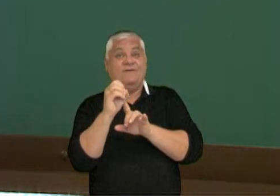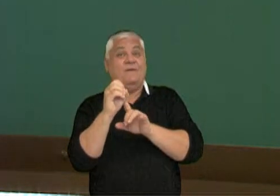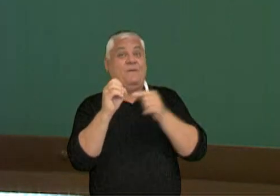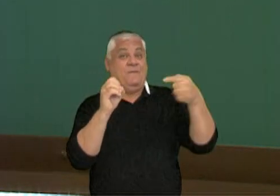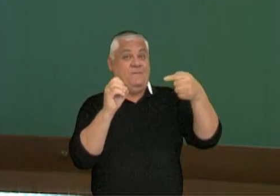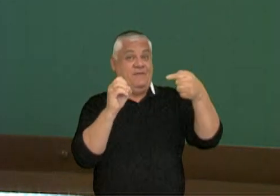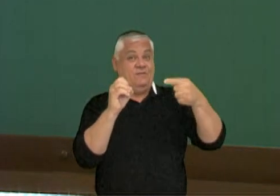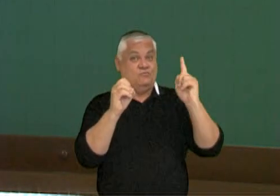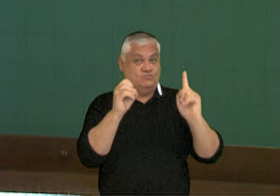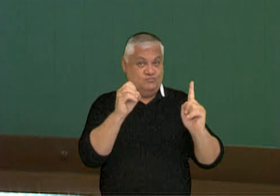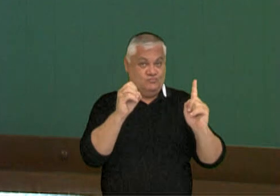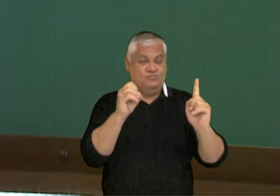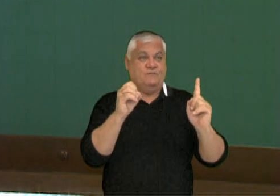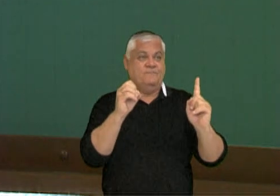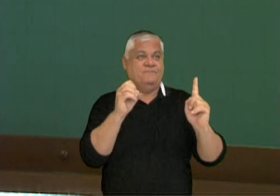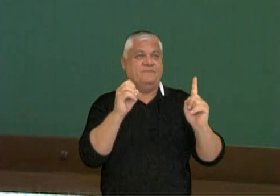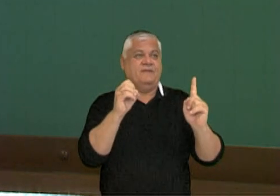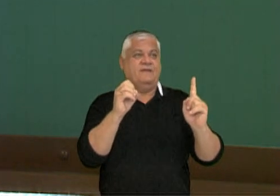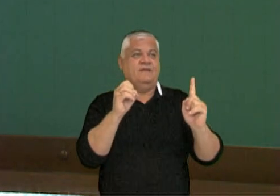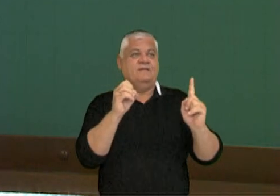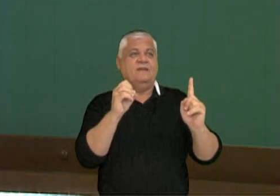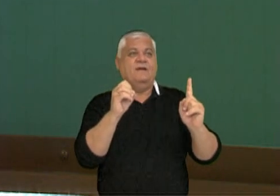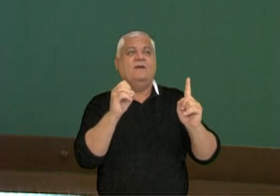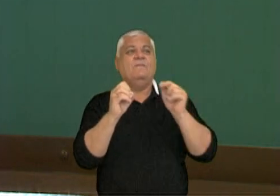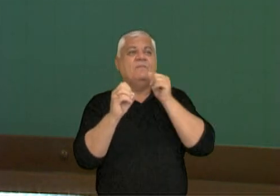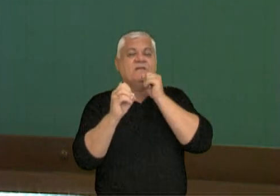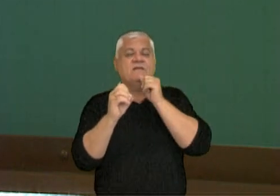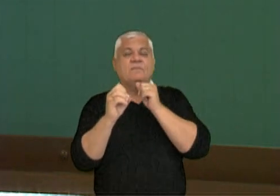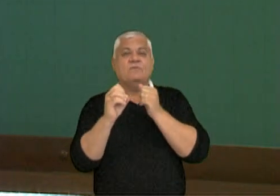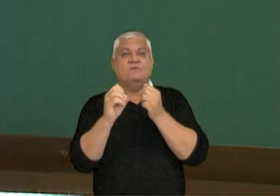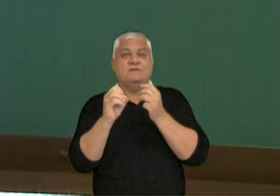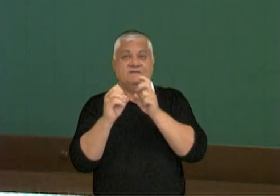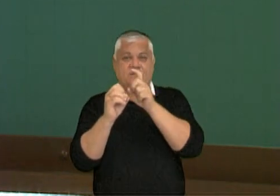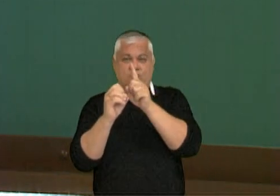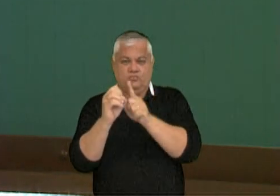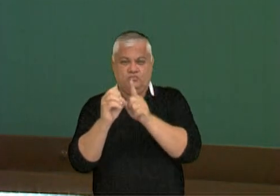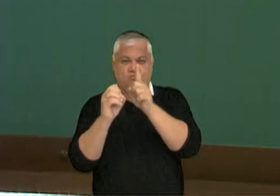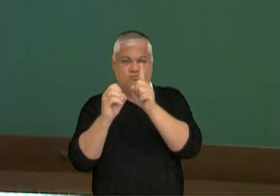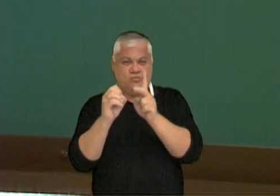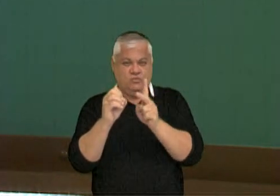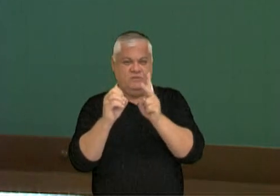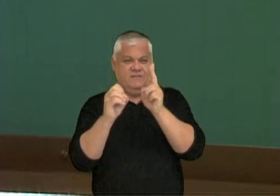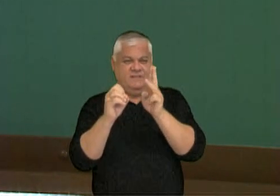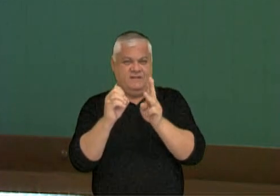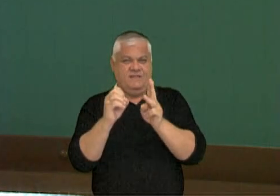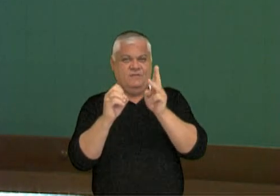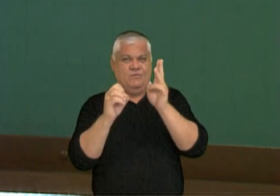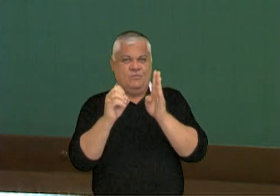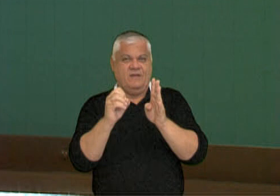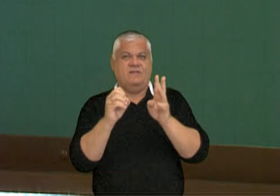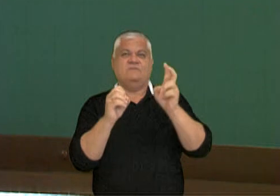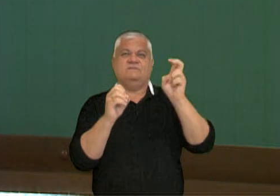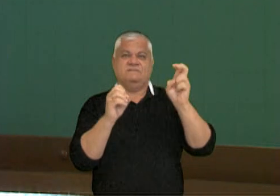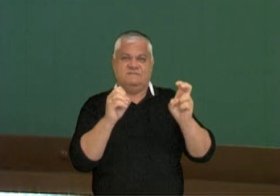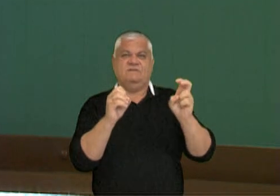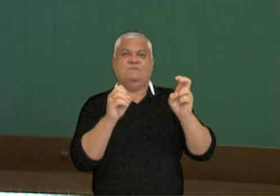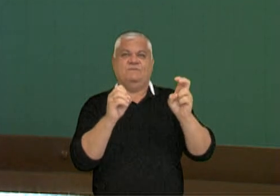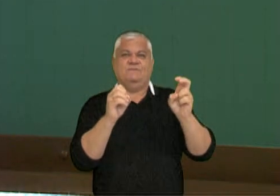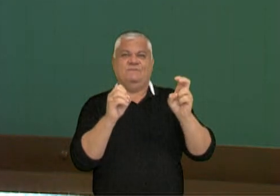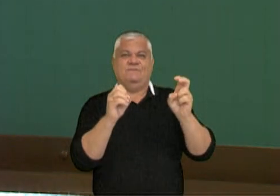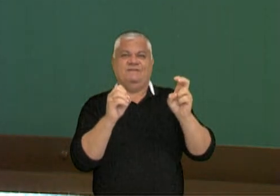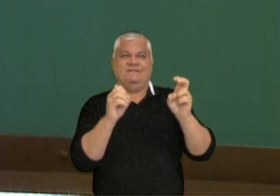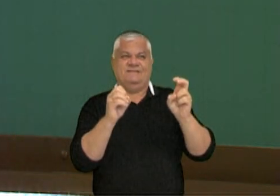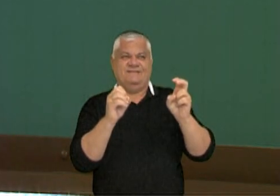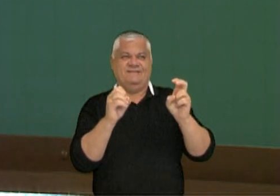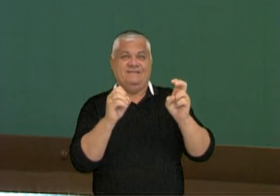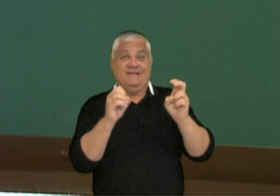menos 1 e vou dividir em 5 partes iguais, ok? E aí eu vou contar 1, 2, 3